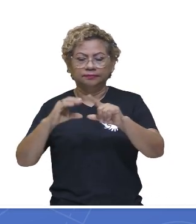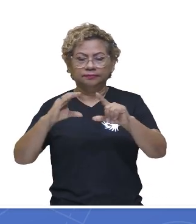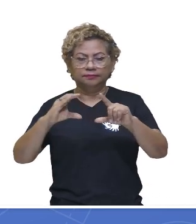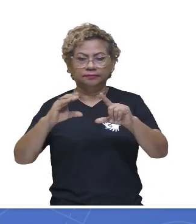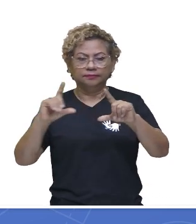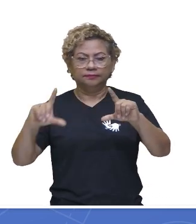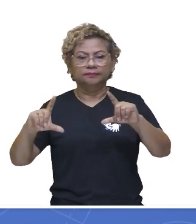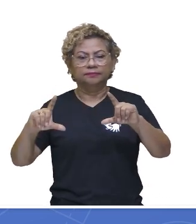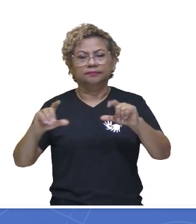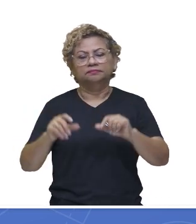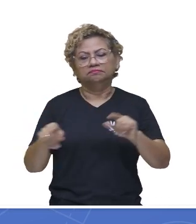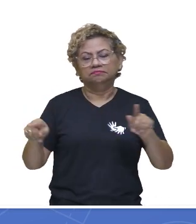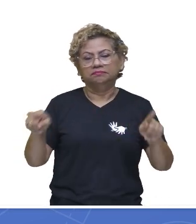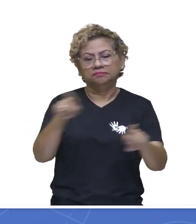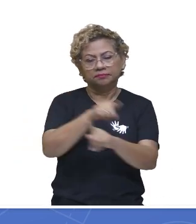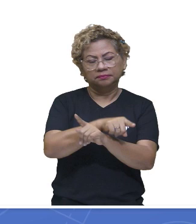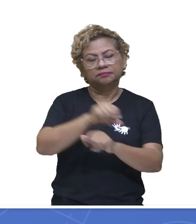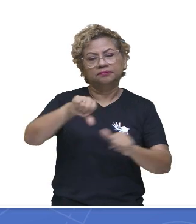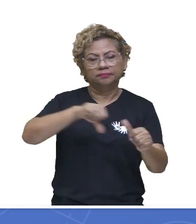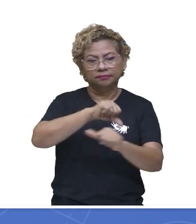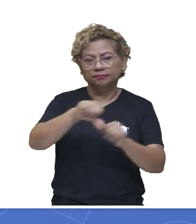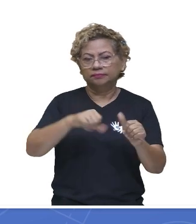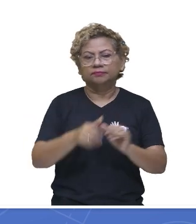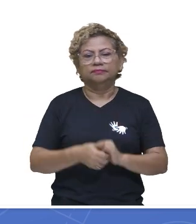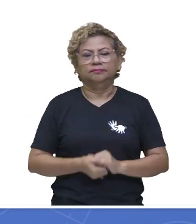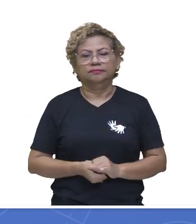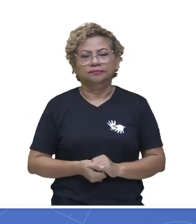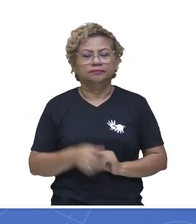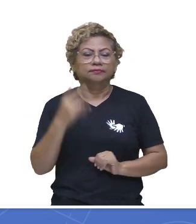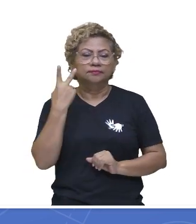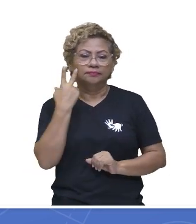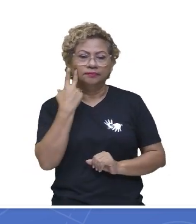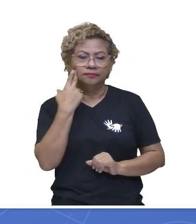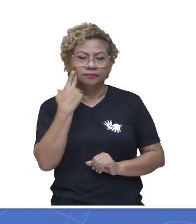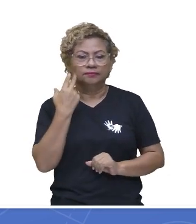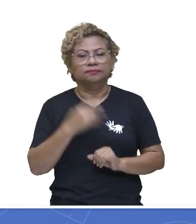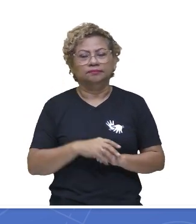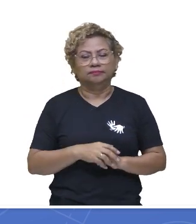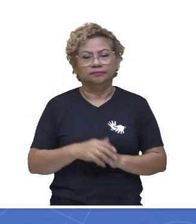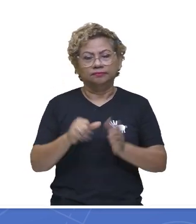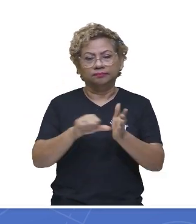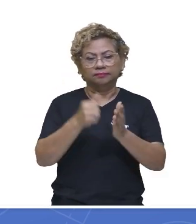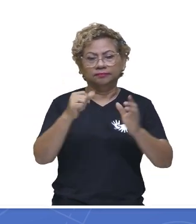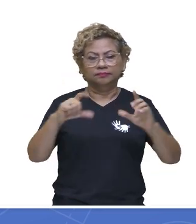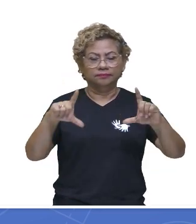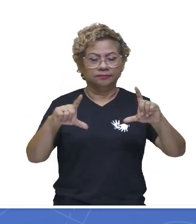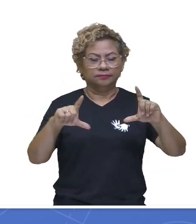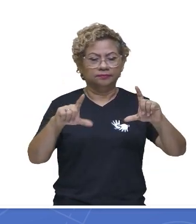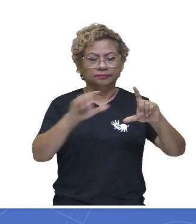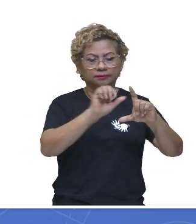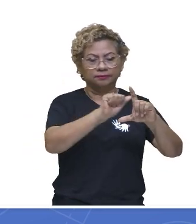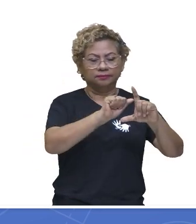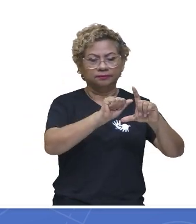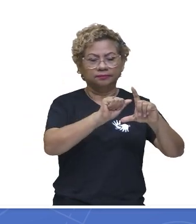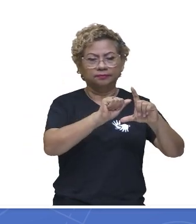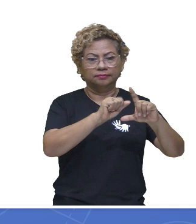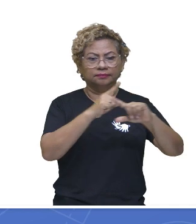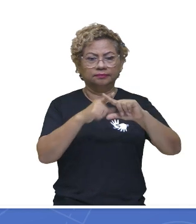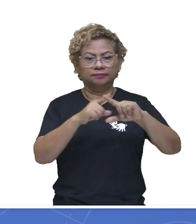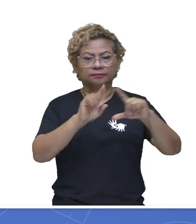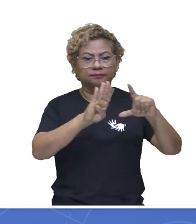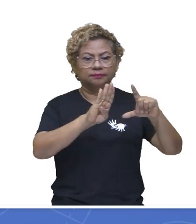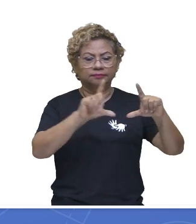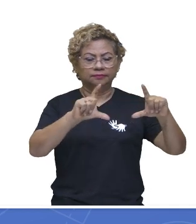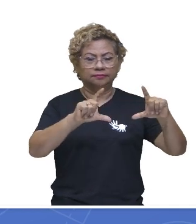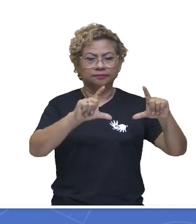estava em A e B, não é? E o C estava ali fora do parêntese. Na propriedade associativa, a gente consegue mudar